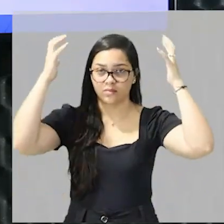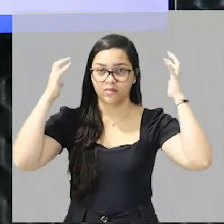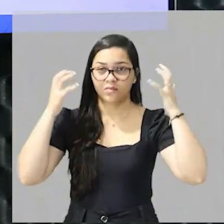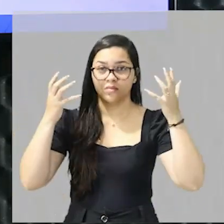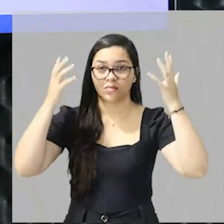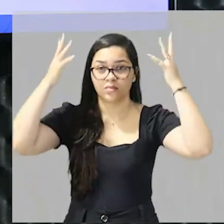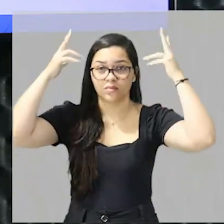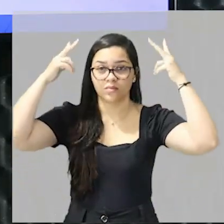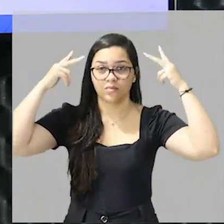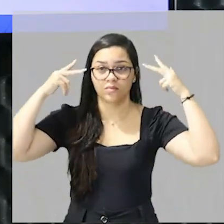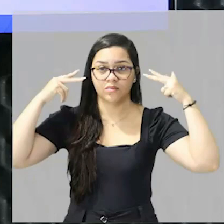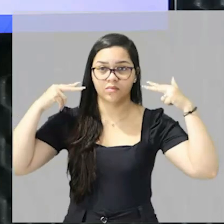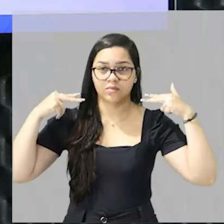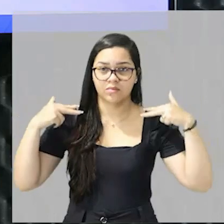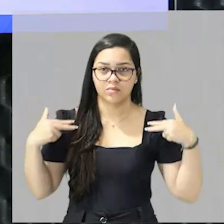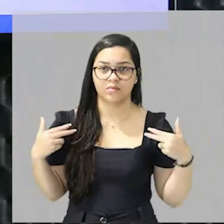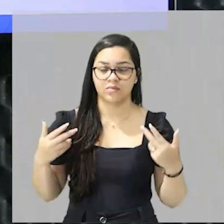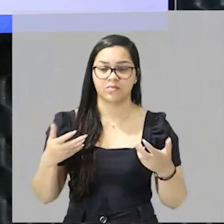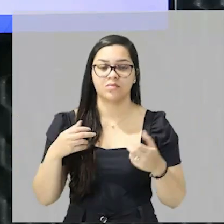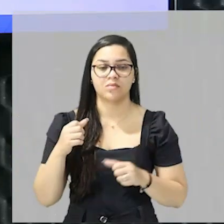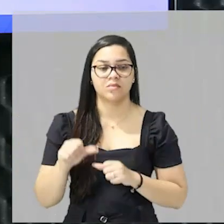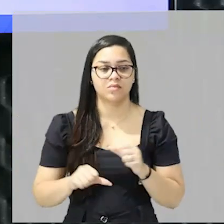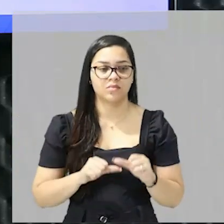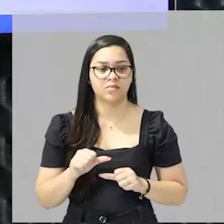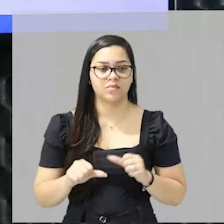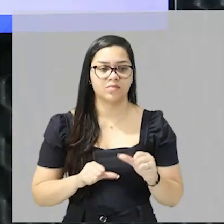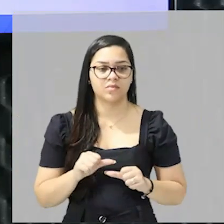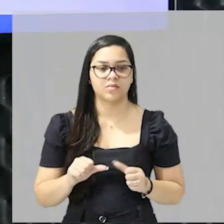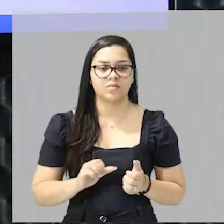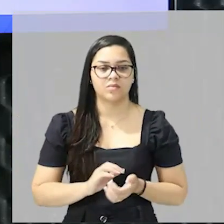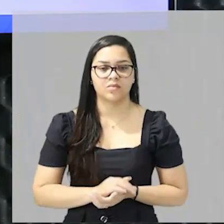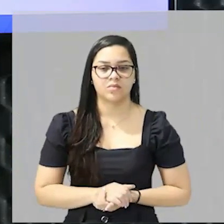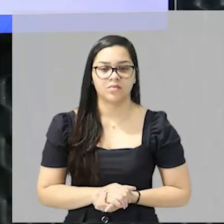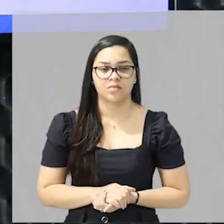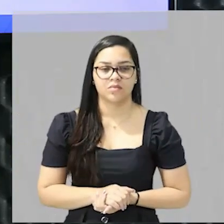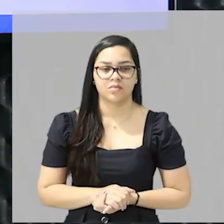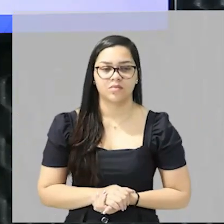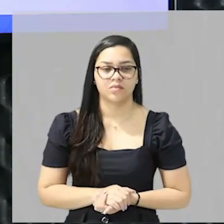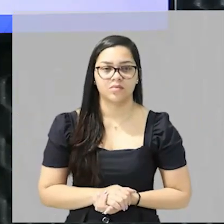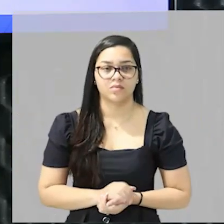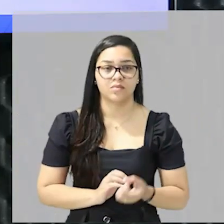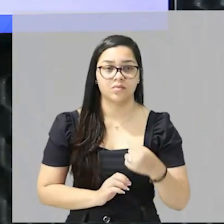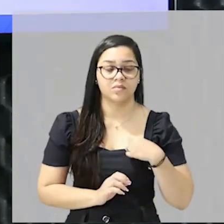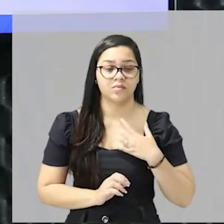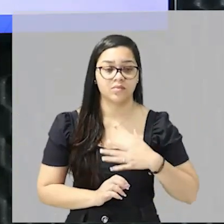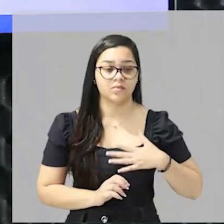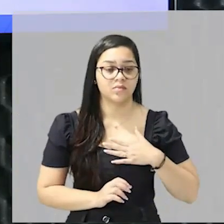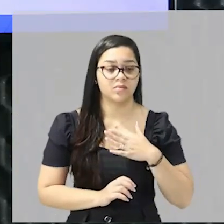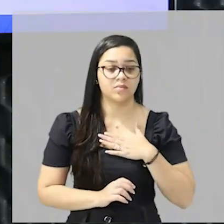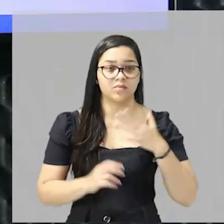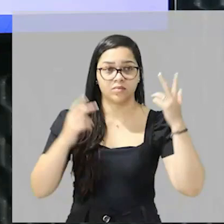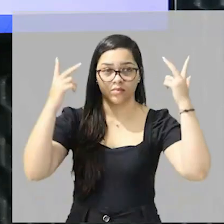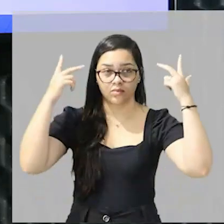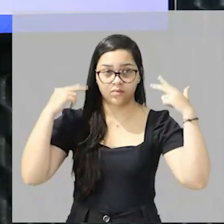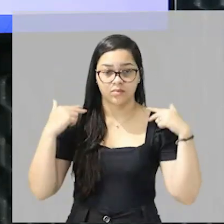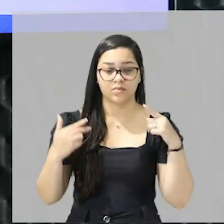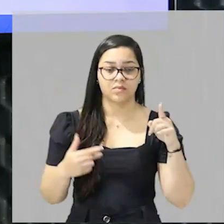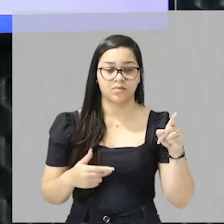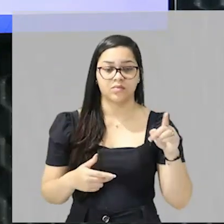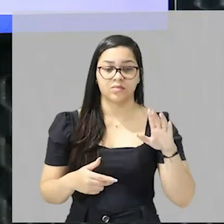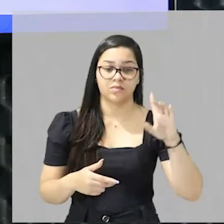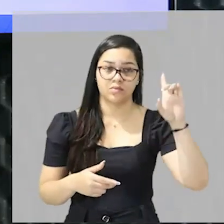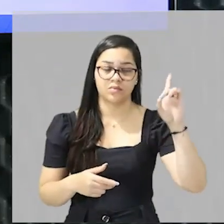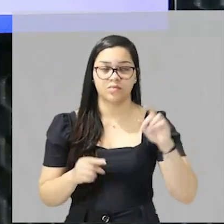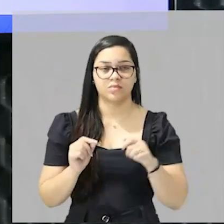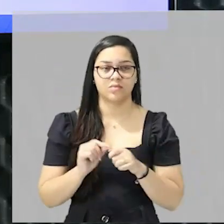está sugerindo uma mudança. E a Ifemelo responde, eu gosto do meu cabelo do jeito que Deus